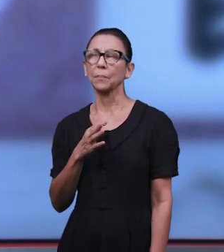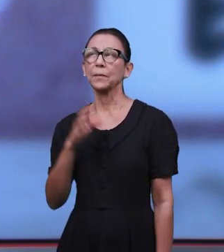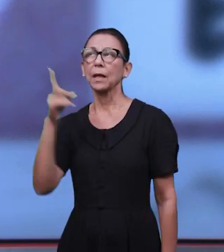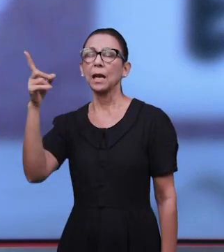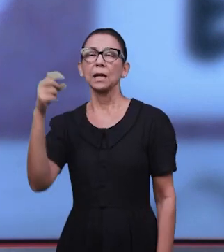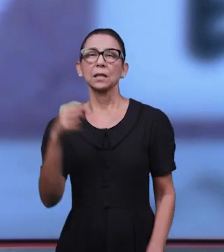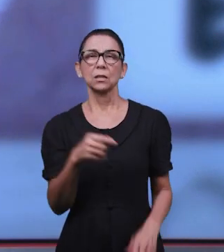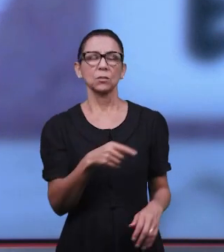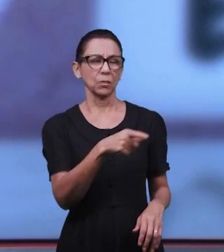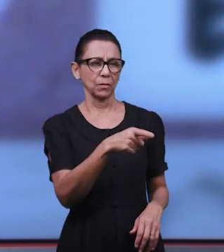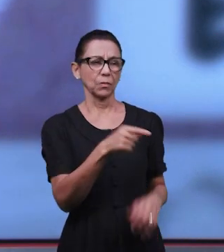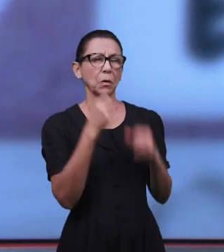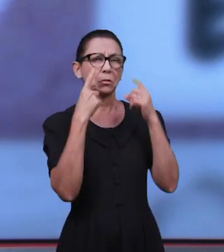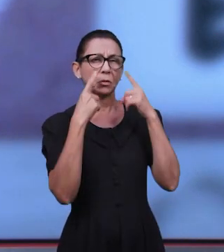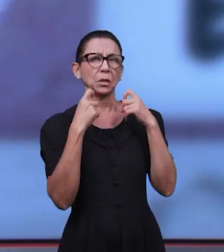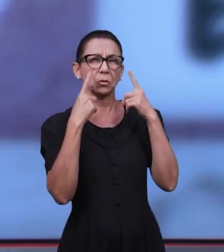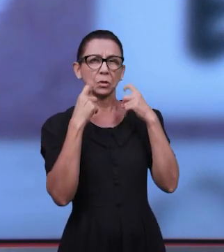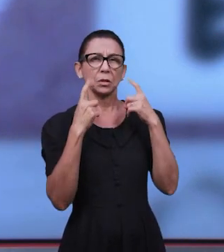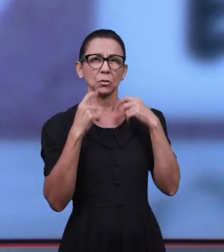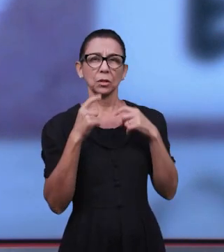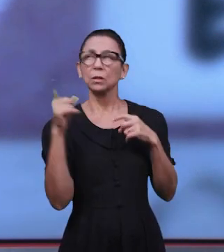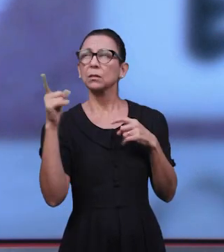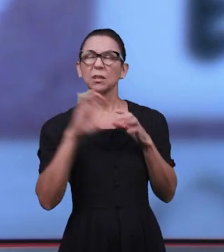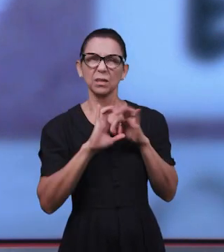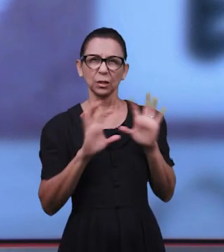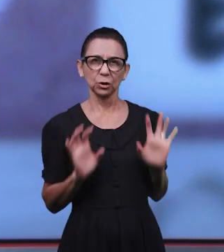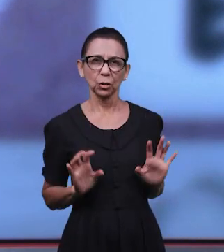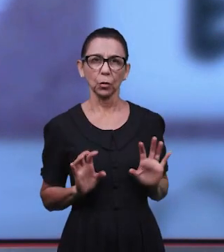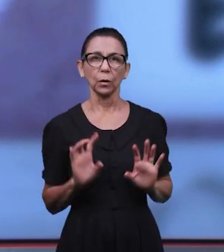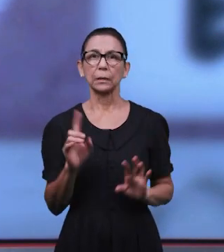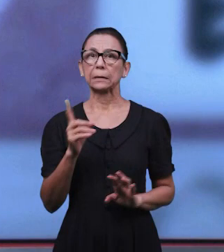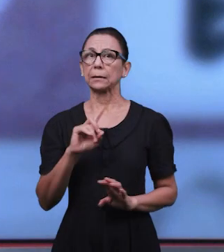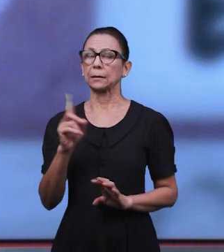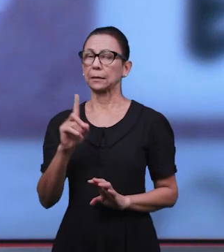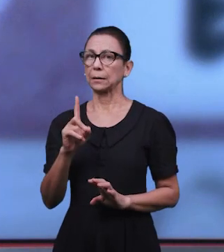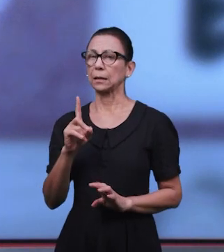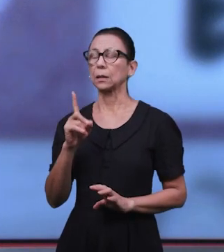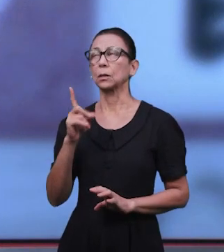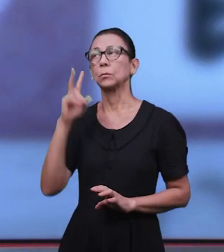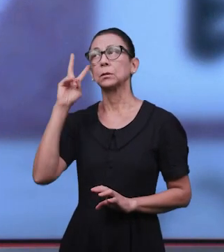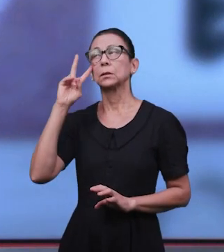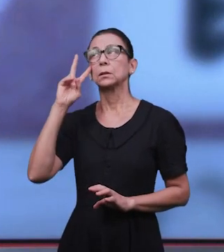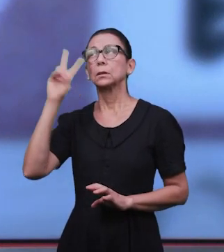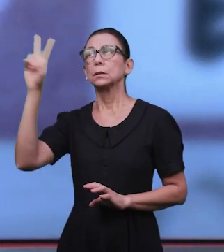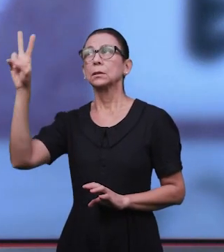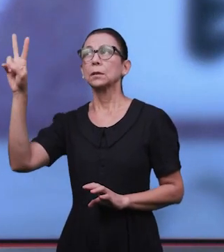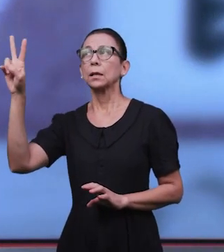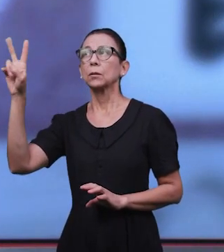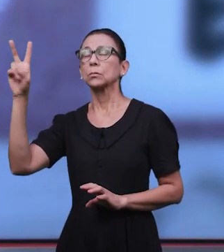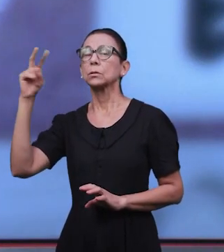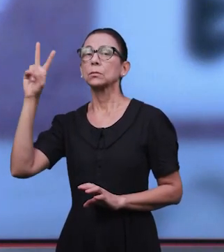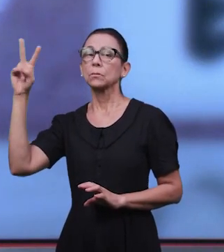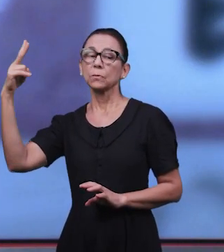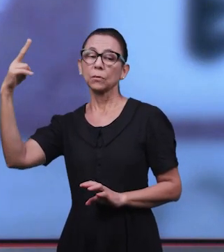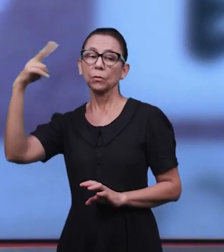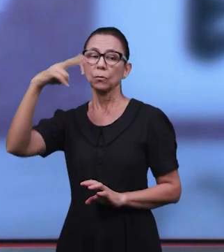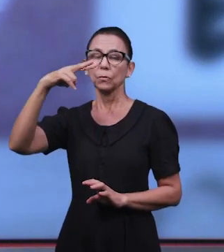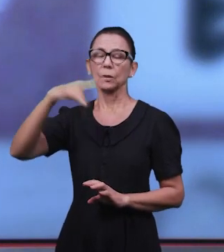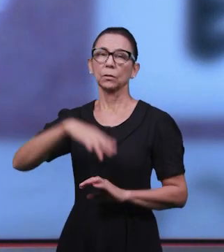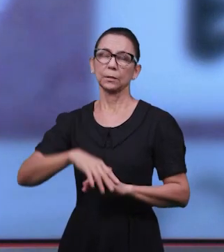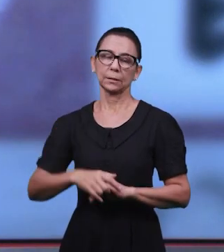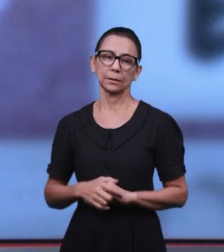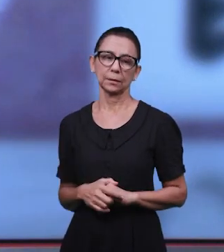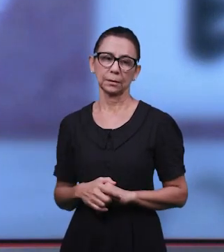chorando? Não. Ele ouviu o clamor, a oração de Ezequias e mandou Isaías voltar a ele e